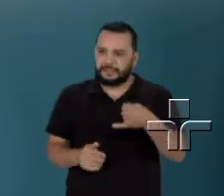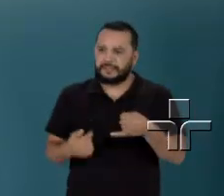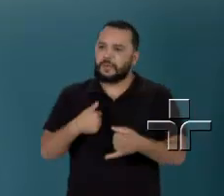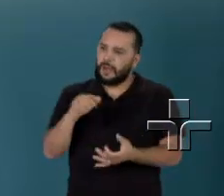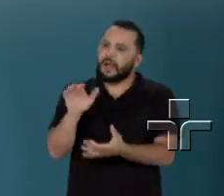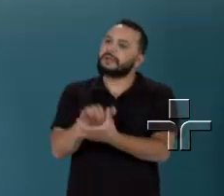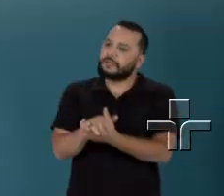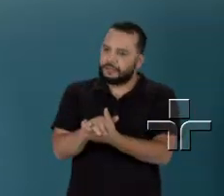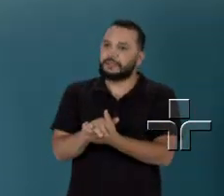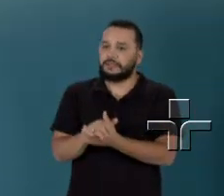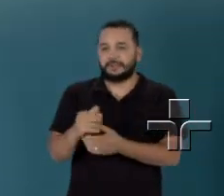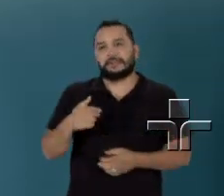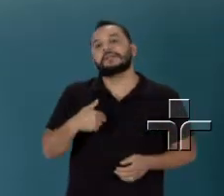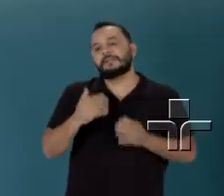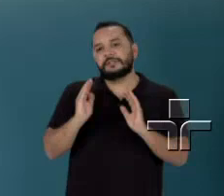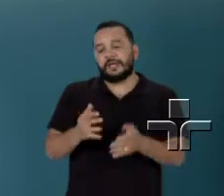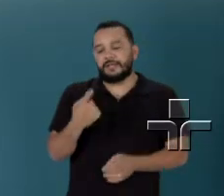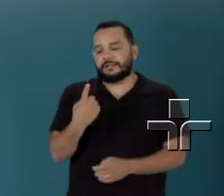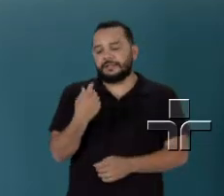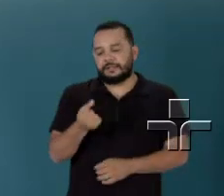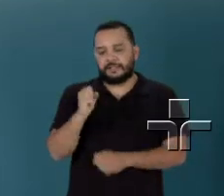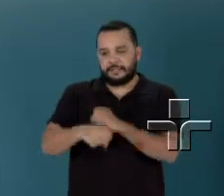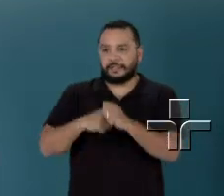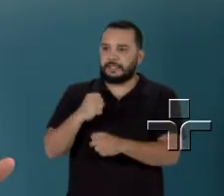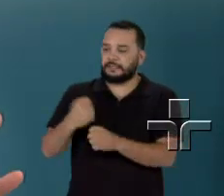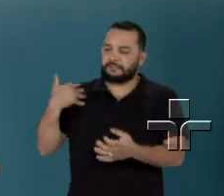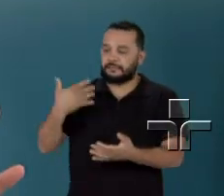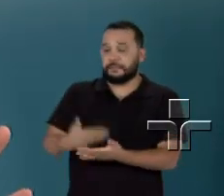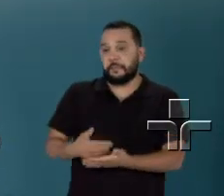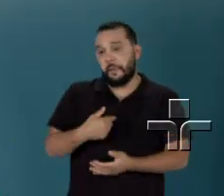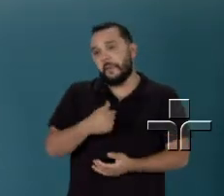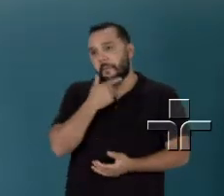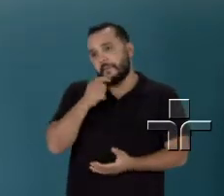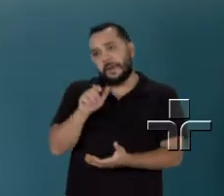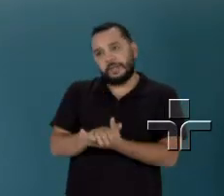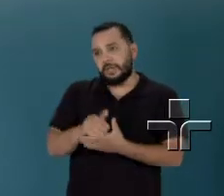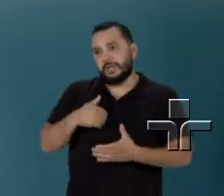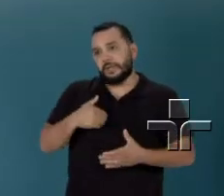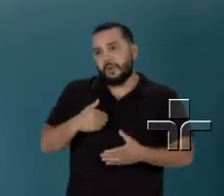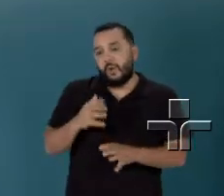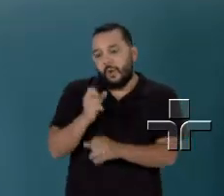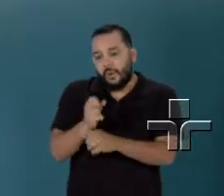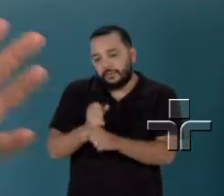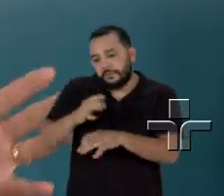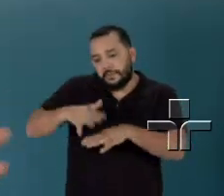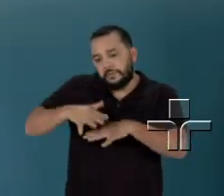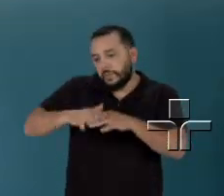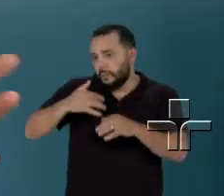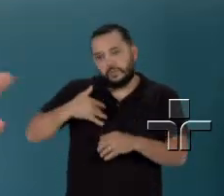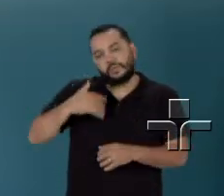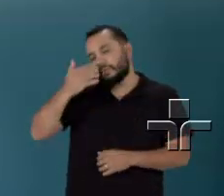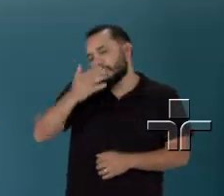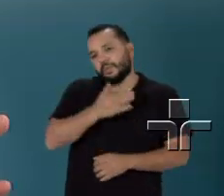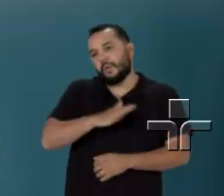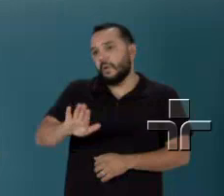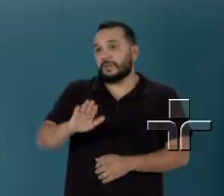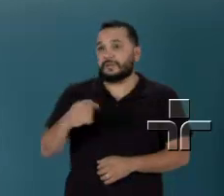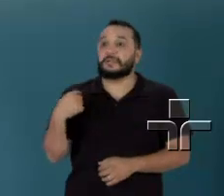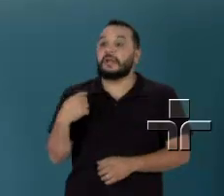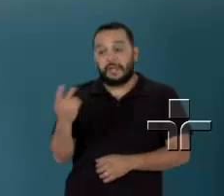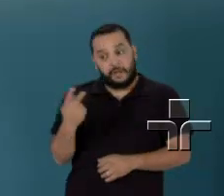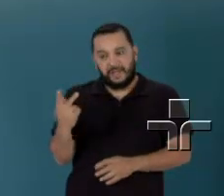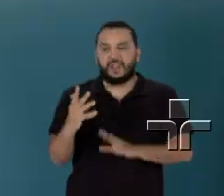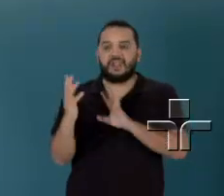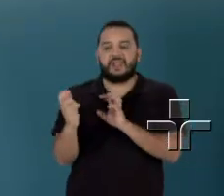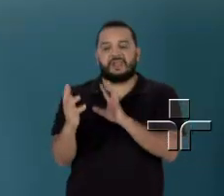é a 16 anos mas o meu marido não gosta muito de fazer conta aí chegou uma hora se a gente até brigava um pouquinho né